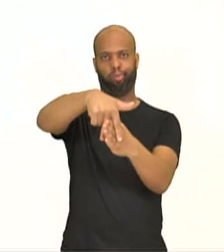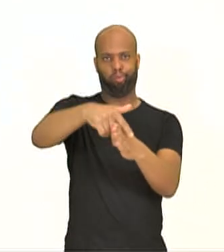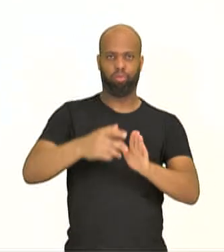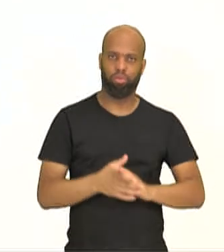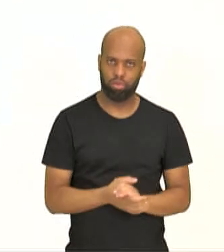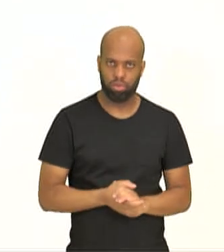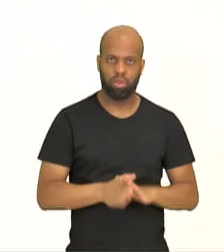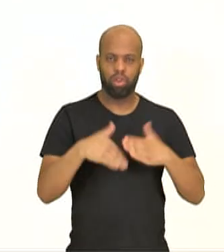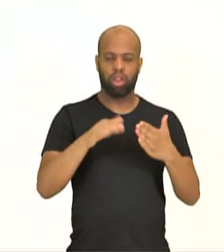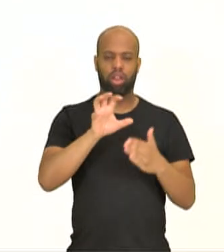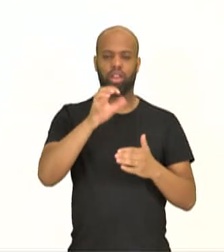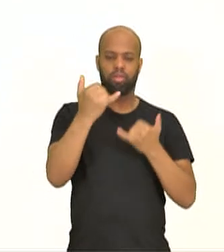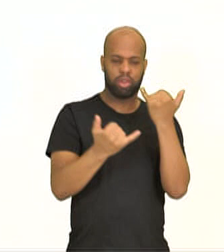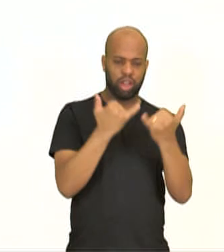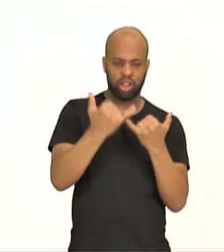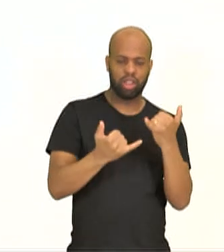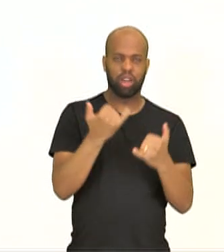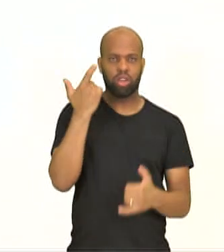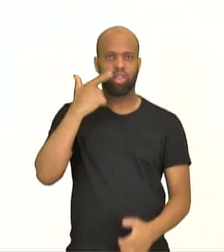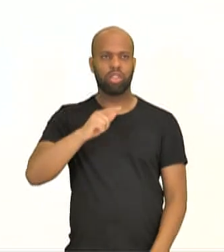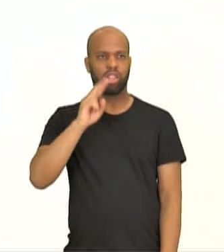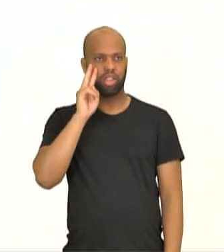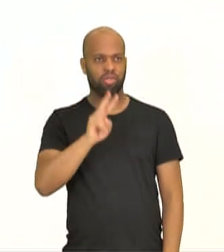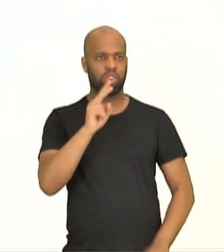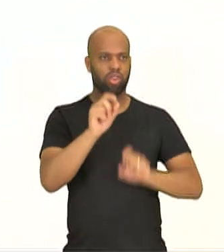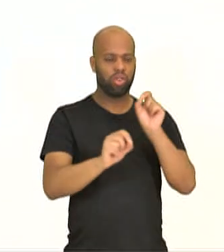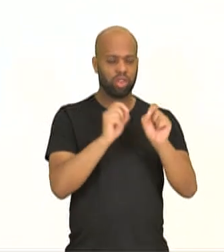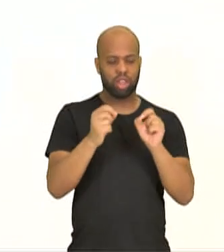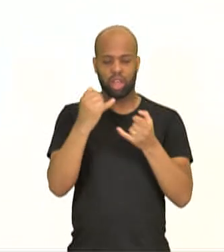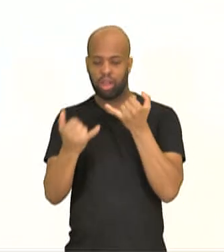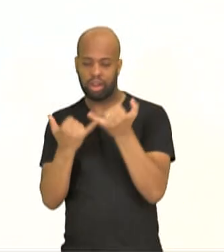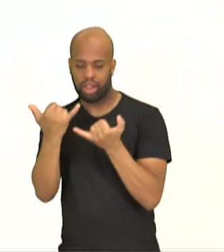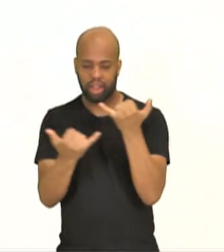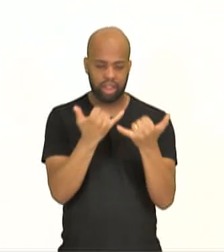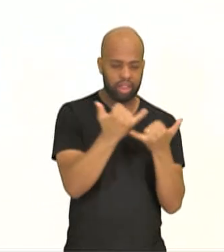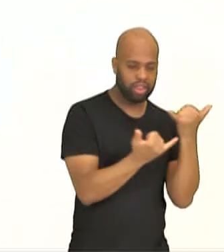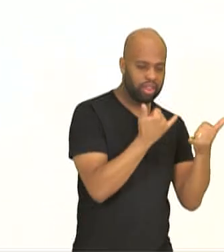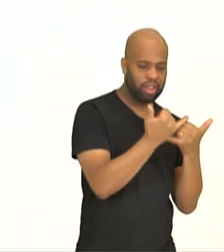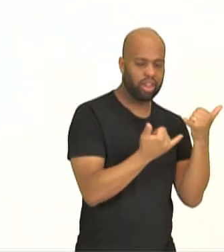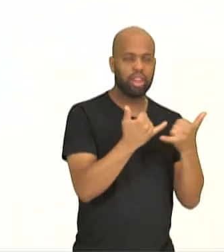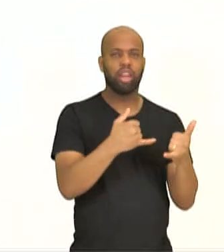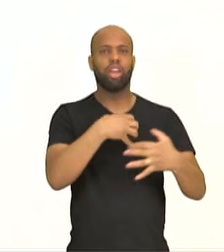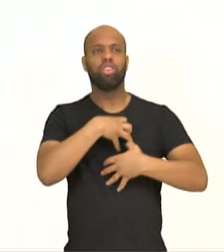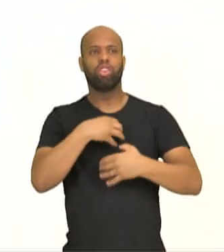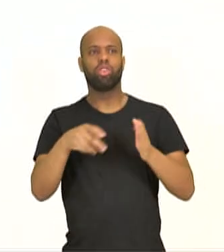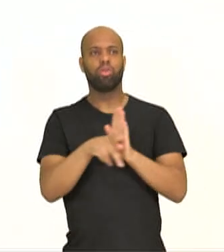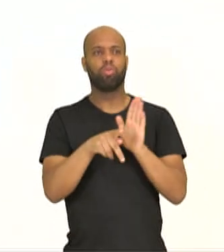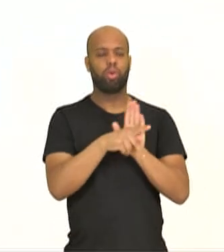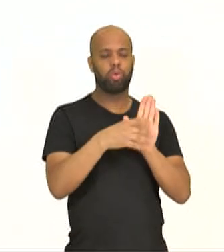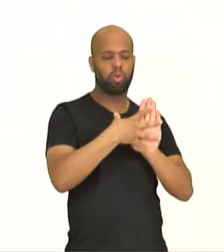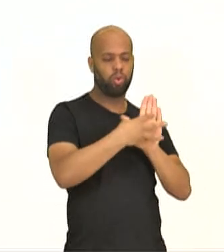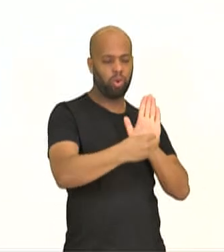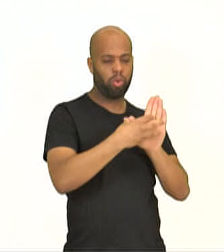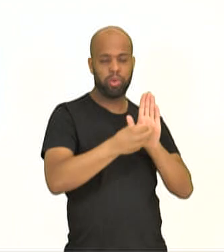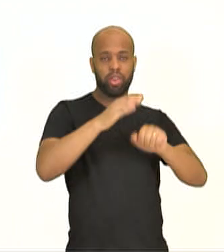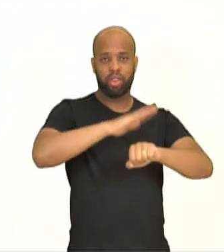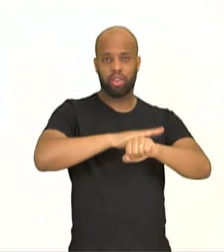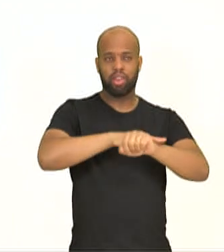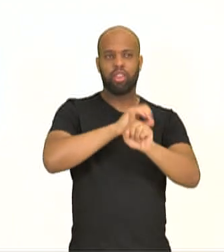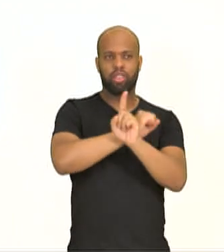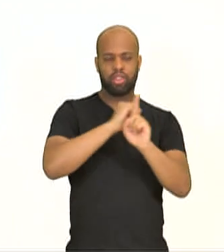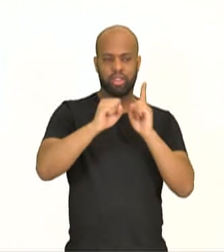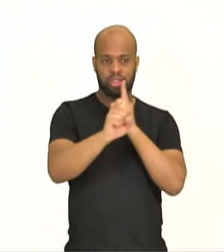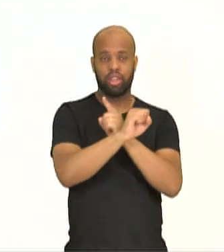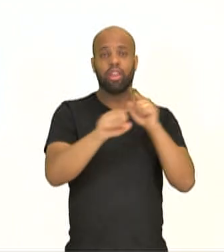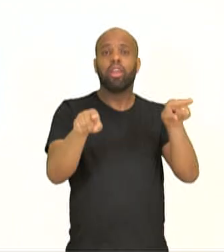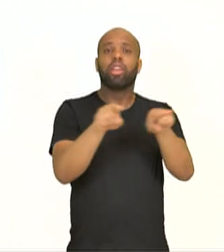ela serve muito para nós visualizarmos a brincadeira enquanto reprodutora de momentos sociais, enquanto reprodutora